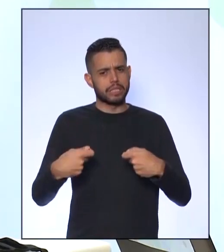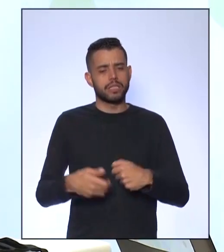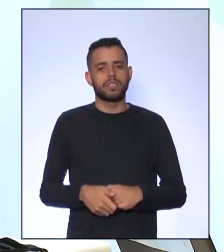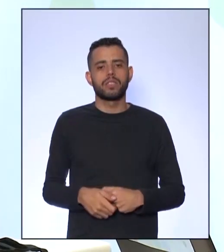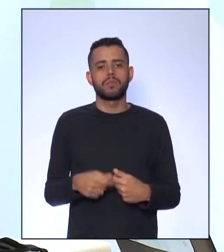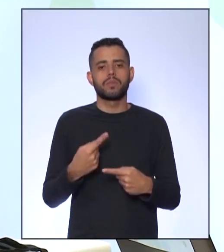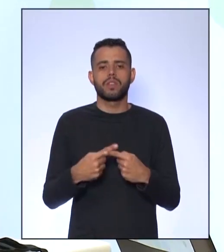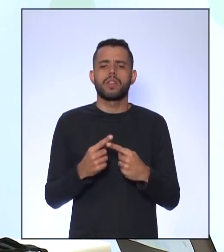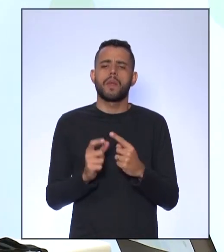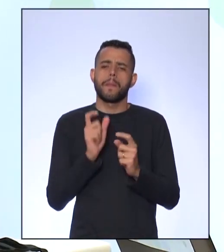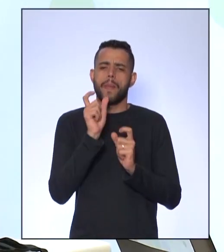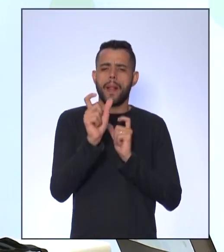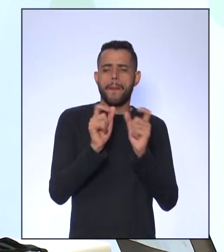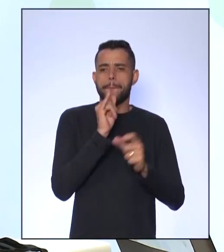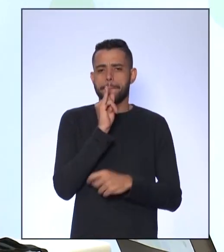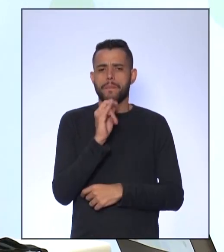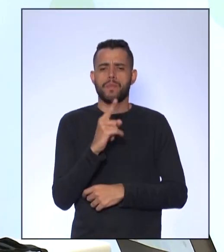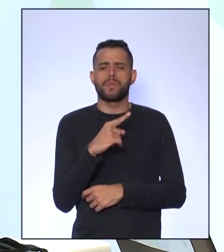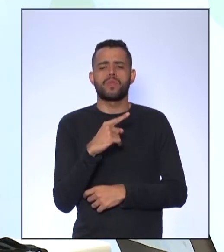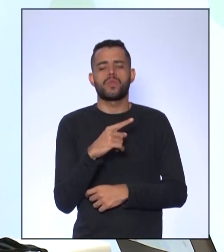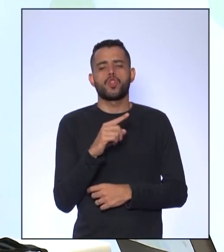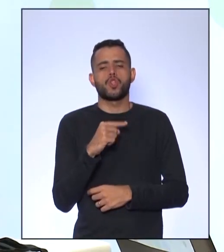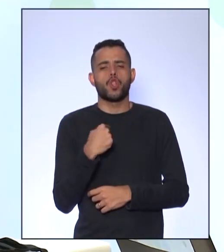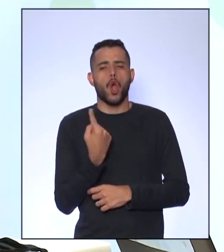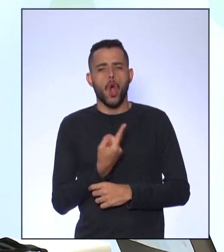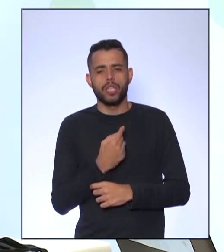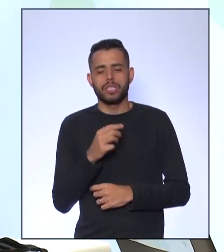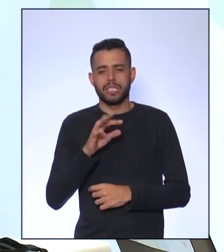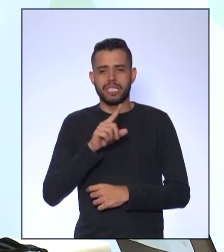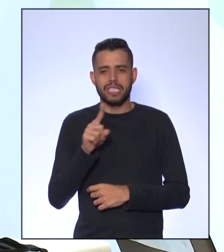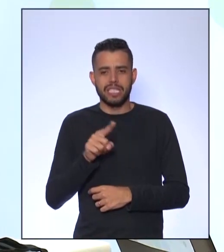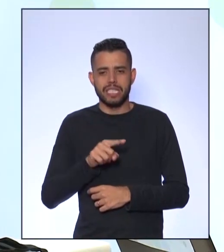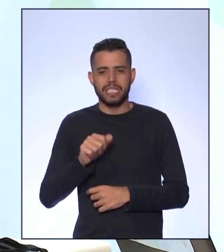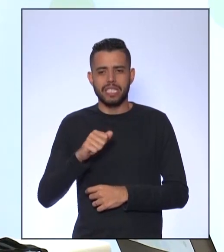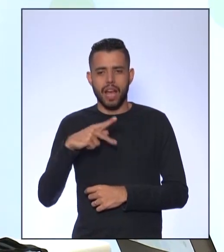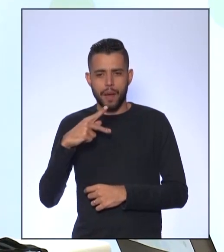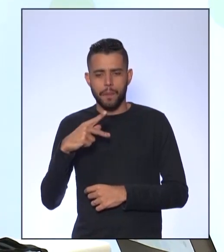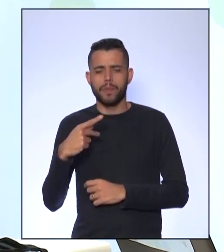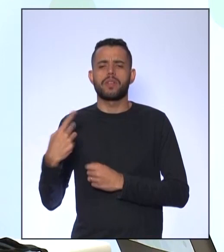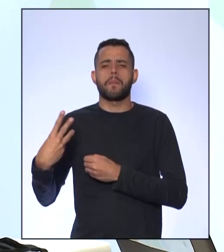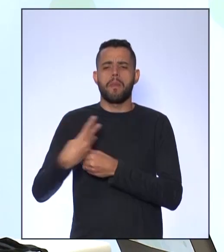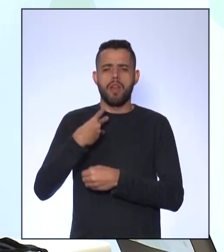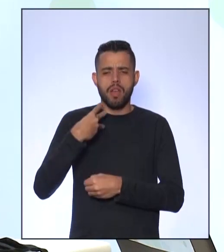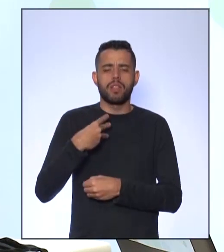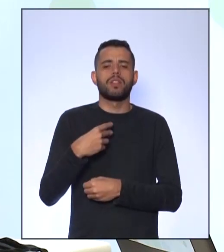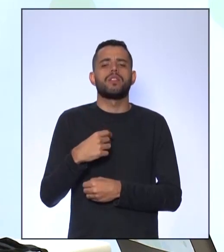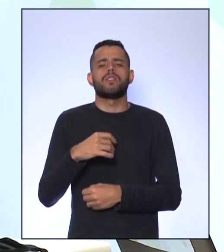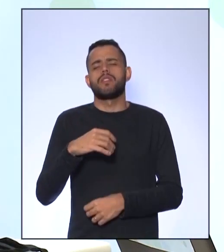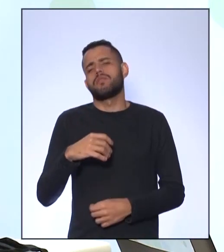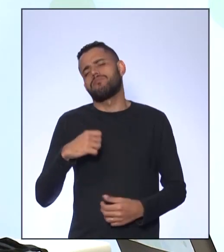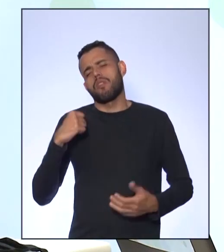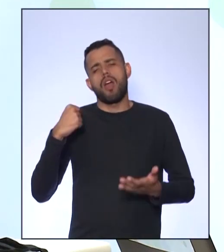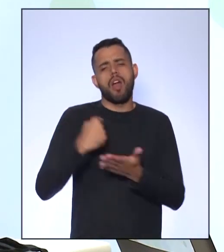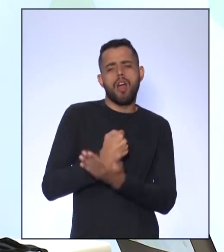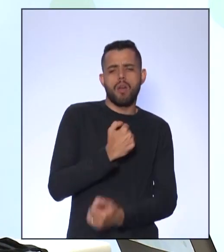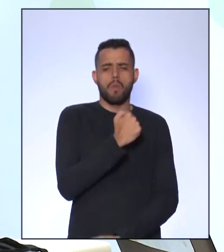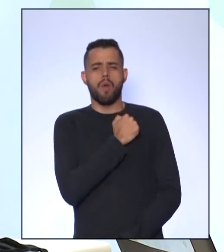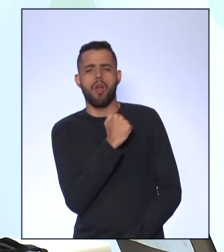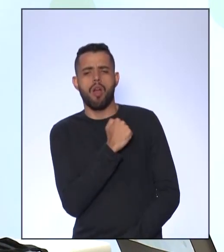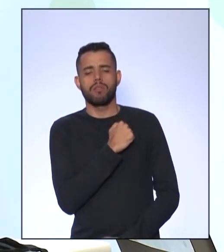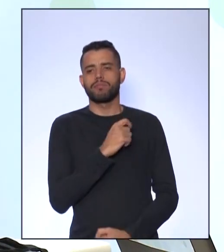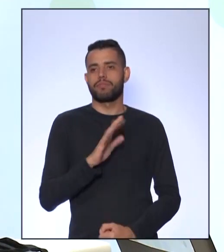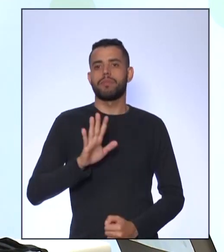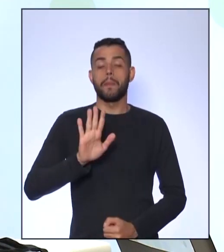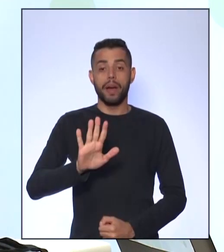que estão presentes, né? Quando a gente fala é nós, demorou, manda um zap aí. Estão presentes presentes no nosso dia a dia, mas quando a gente